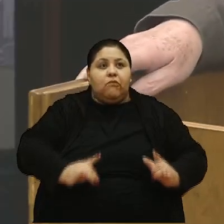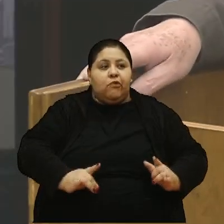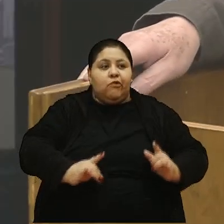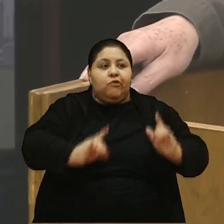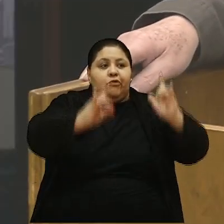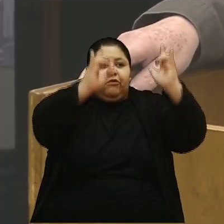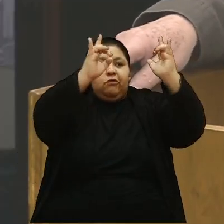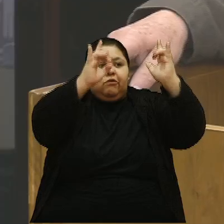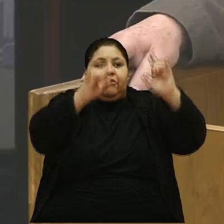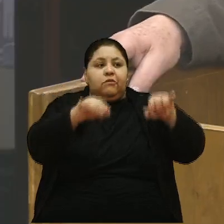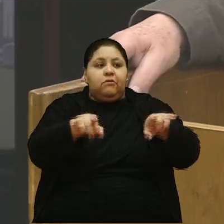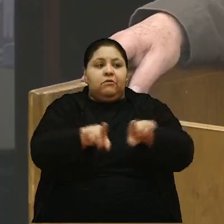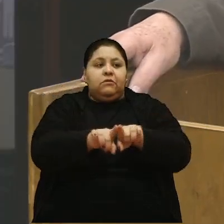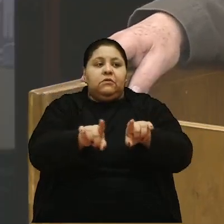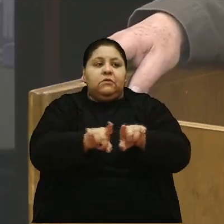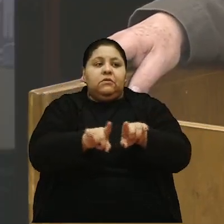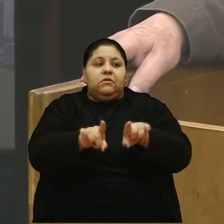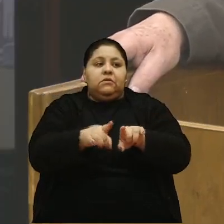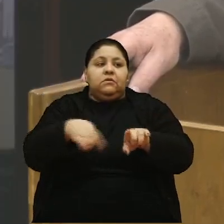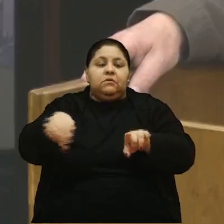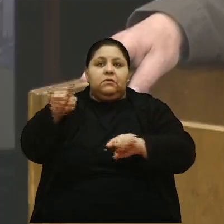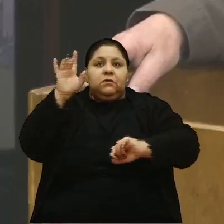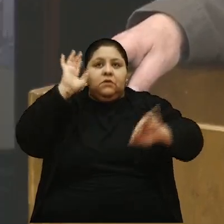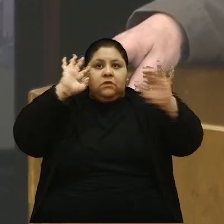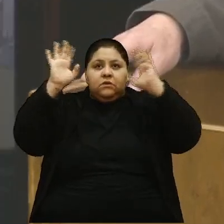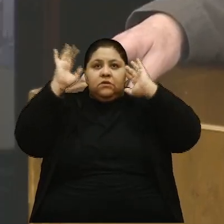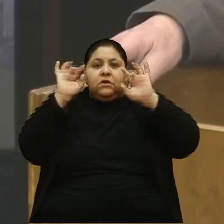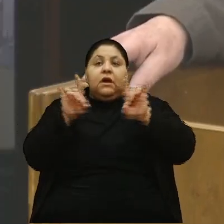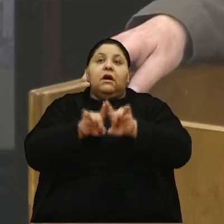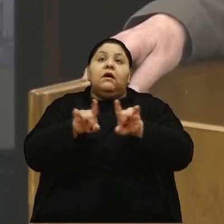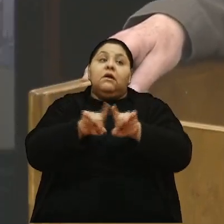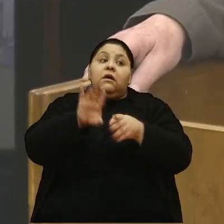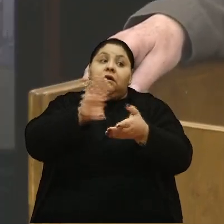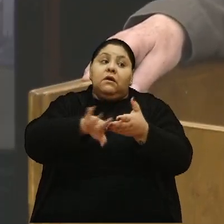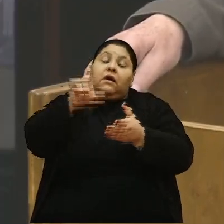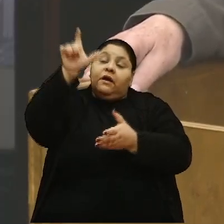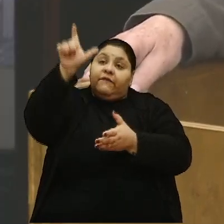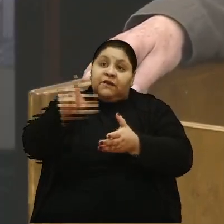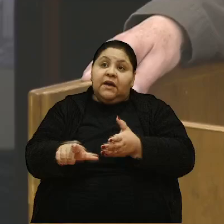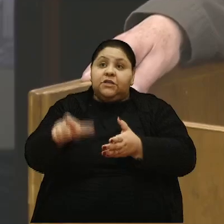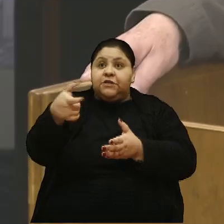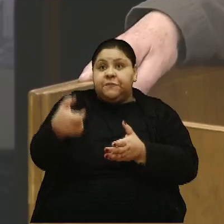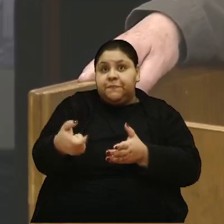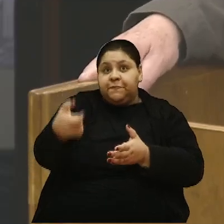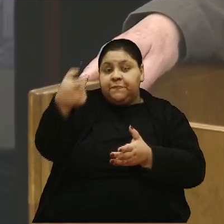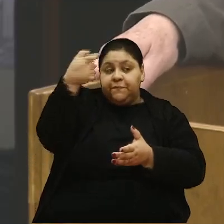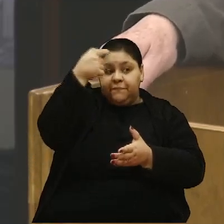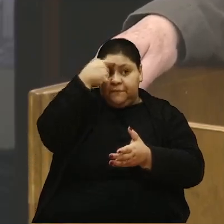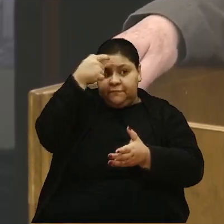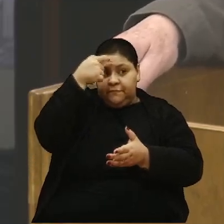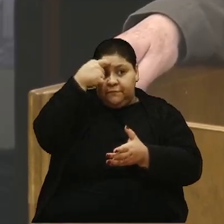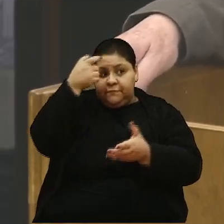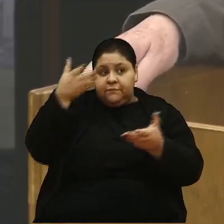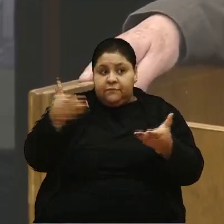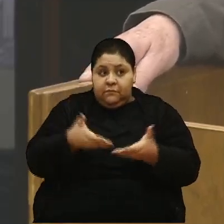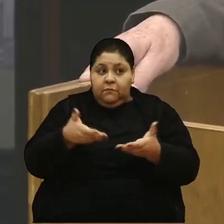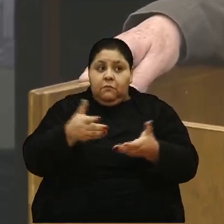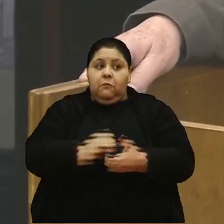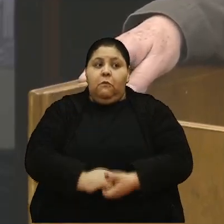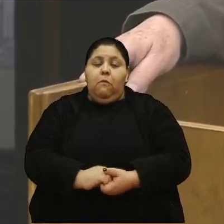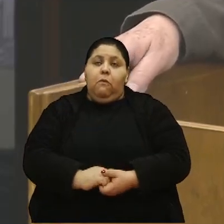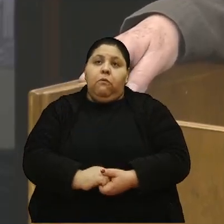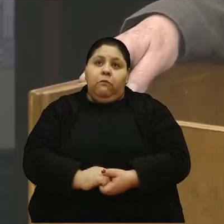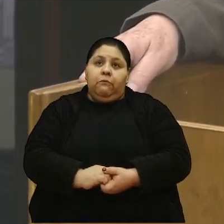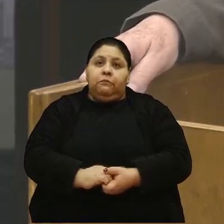prédio, 7º andar, então vocês imaginam retirar uma pessoa inconsciente, pesando mais de 100 quilos, né? De